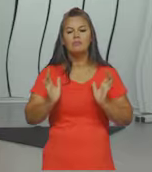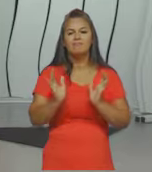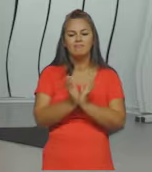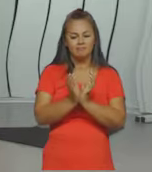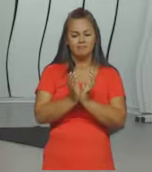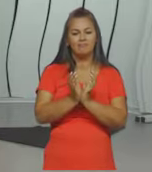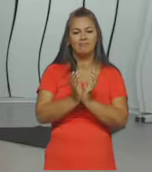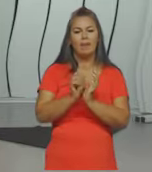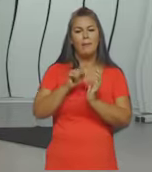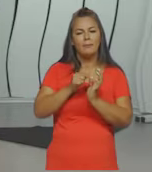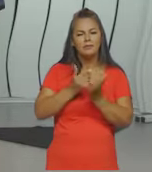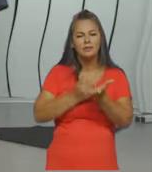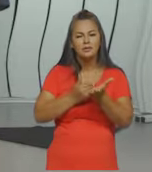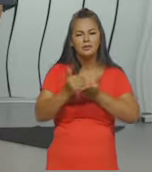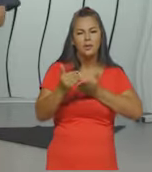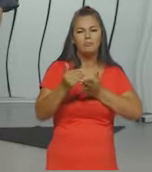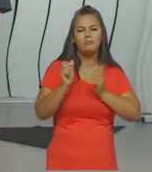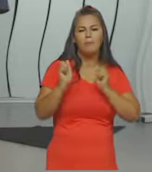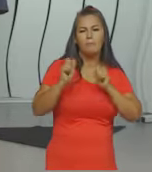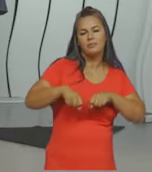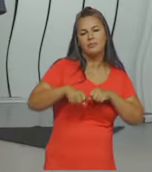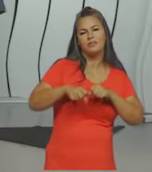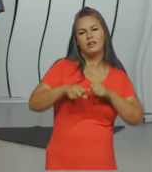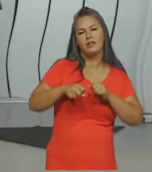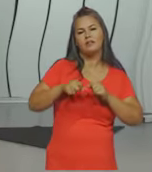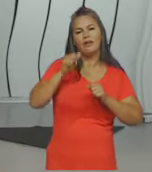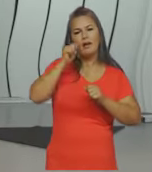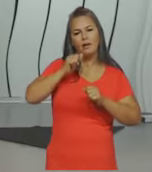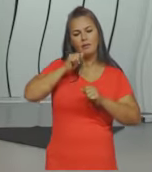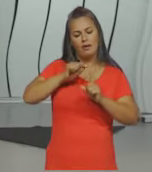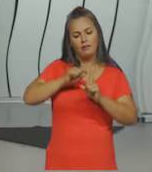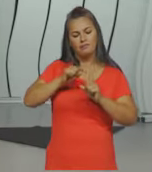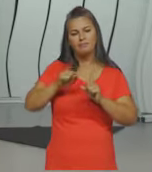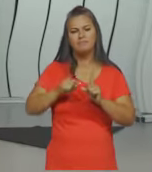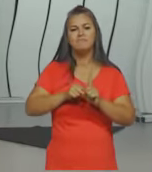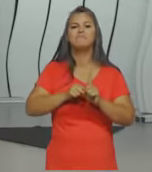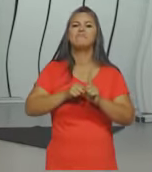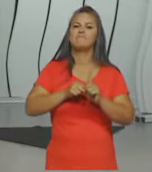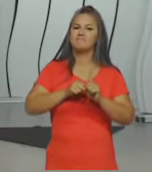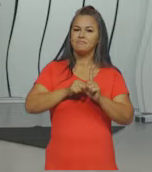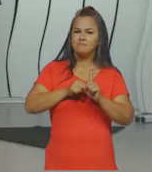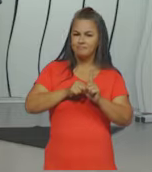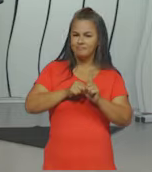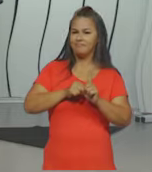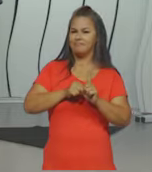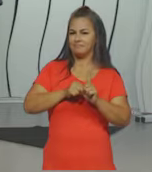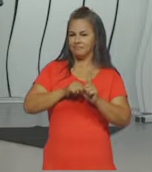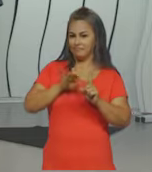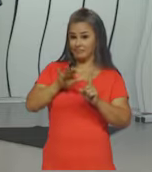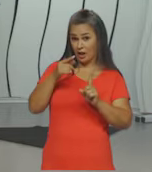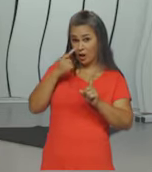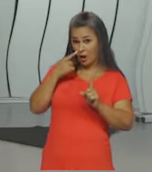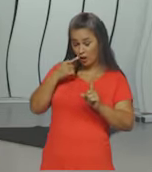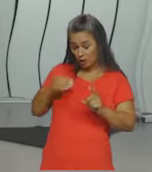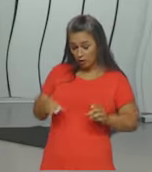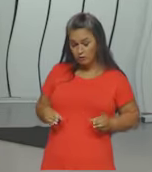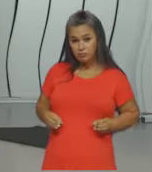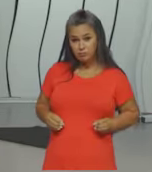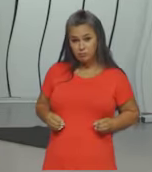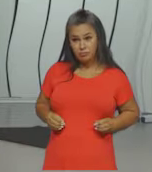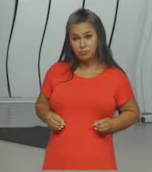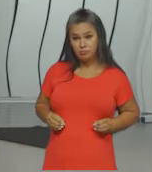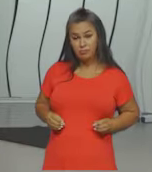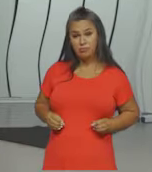aí despertando o ovário na época certa, tá? O ovário, além de amadurecer o ovócito, ele também